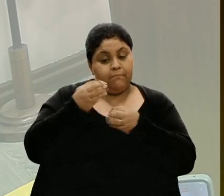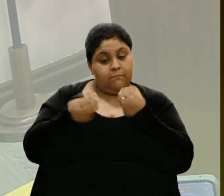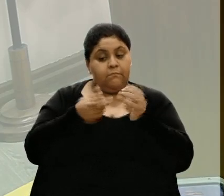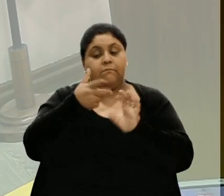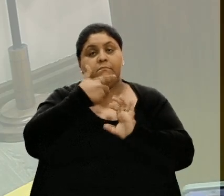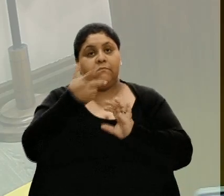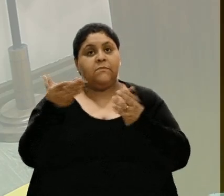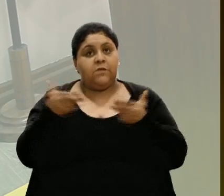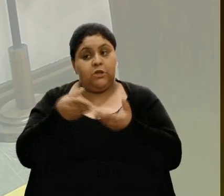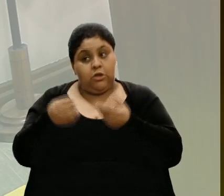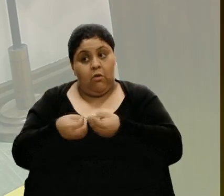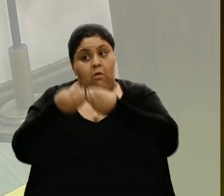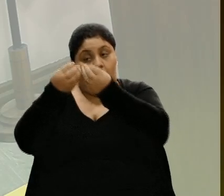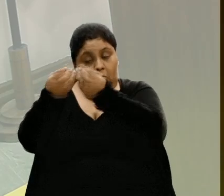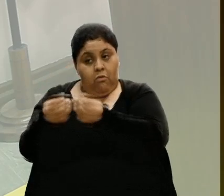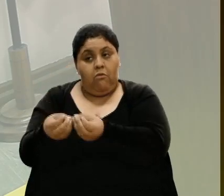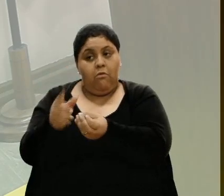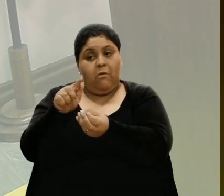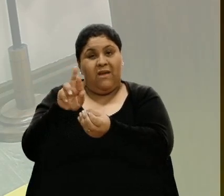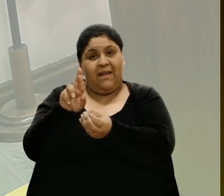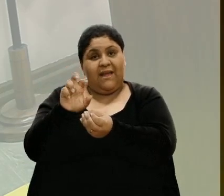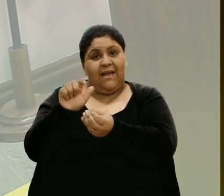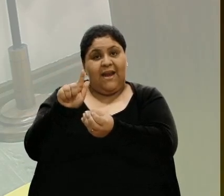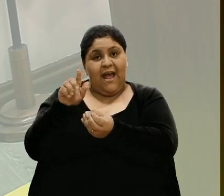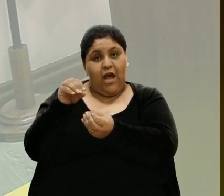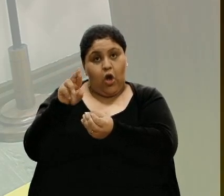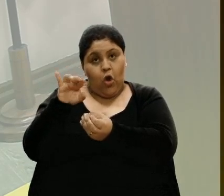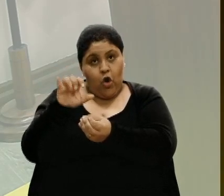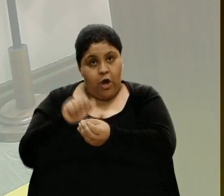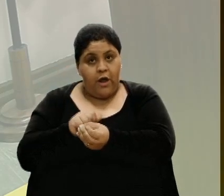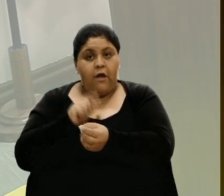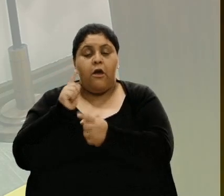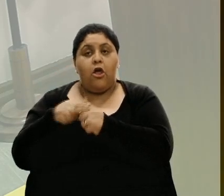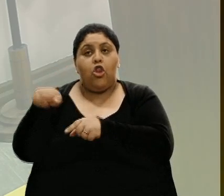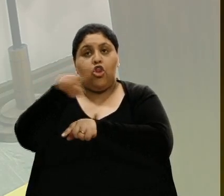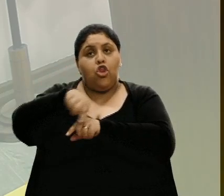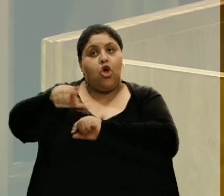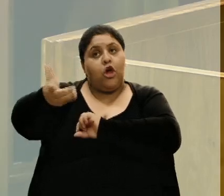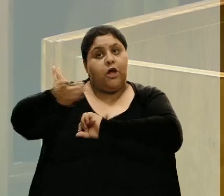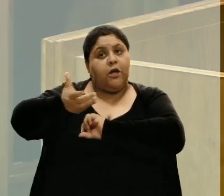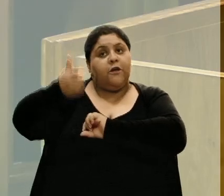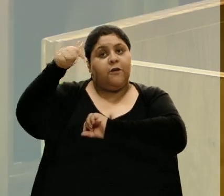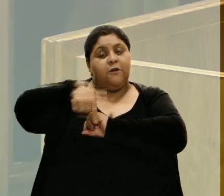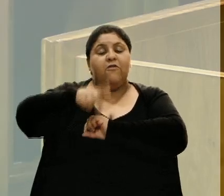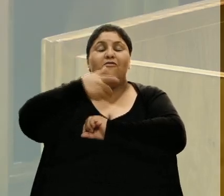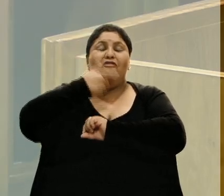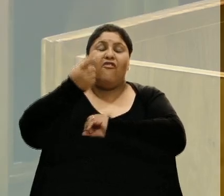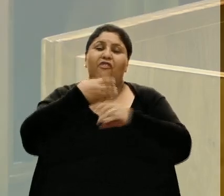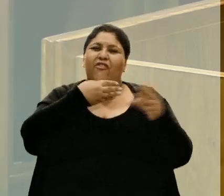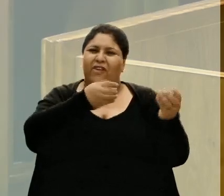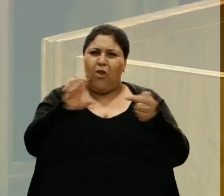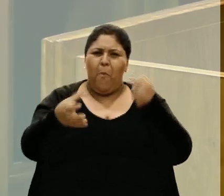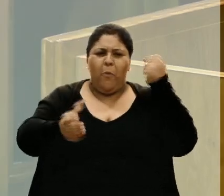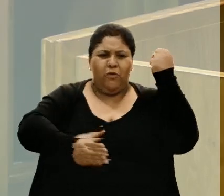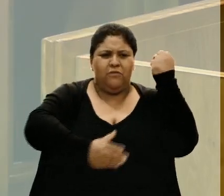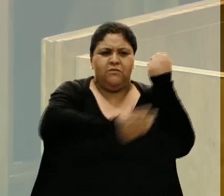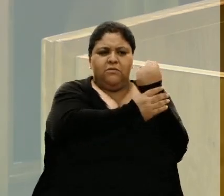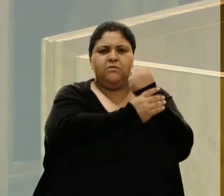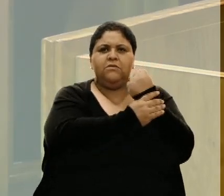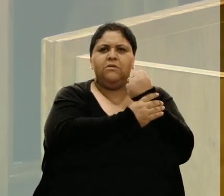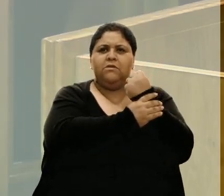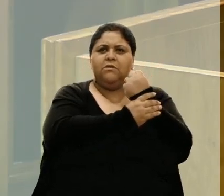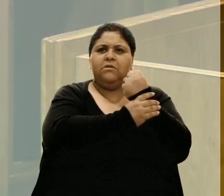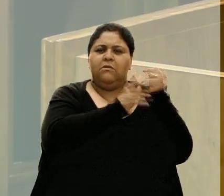já entreguei para a Grégora, para ver porque o que nós queremos aqui, se falou tanto em segurança, em prevenção,